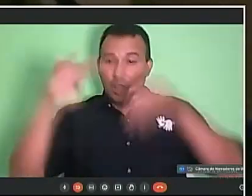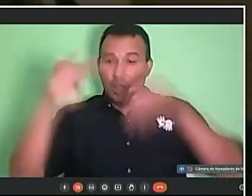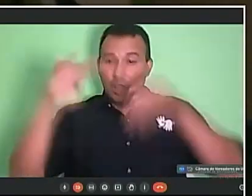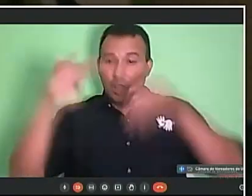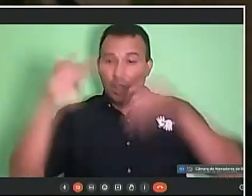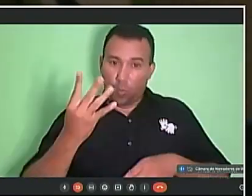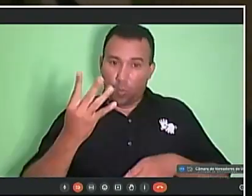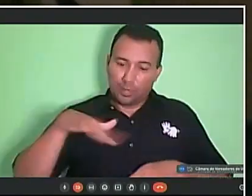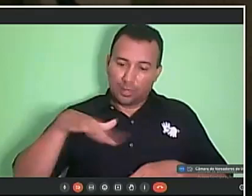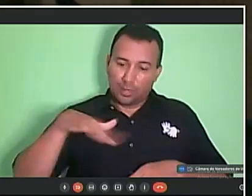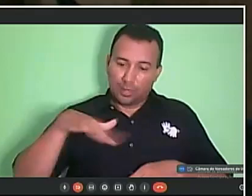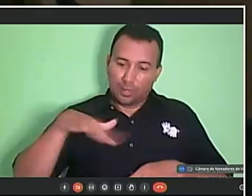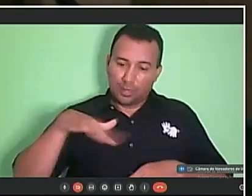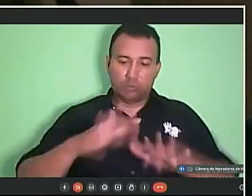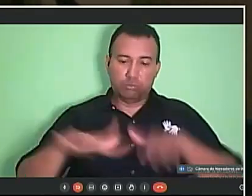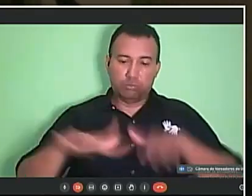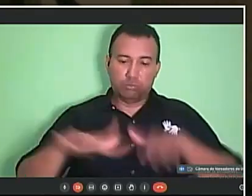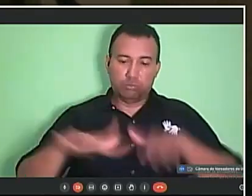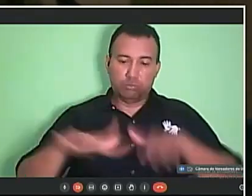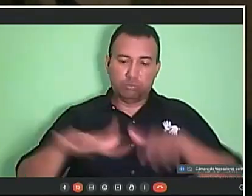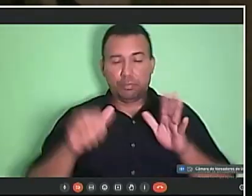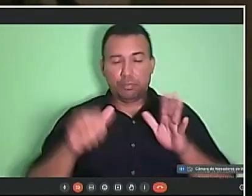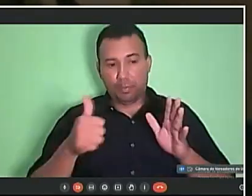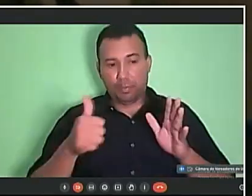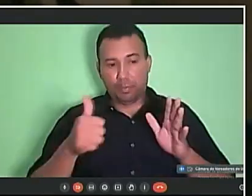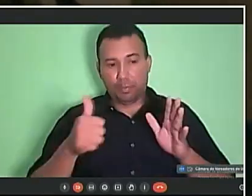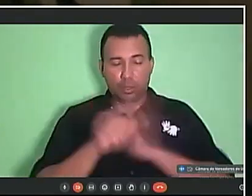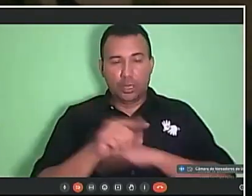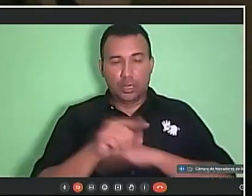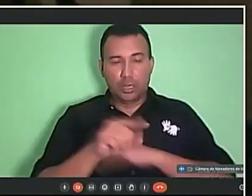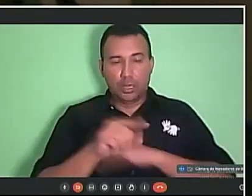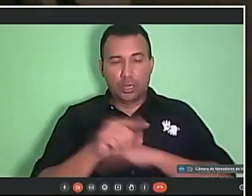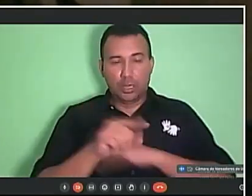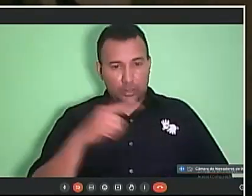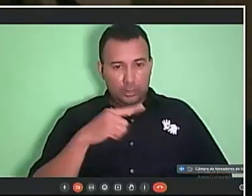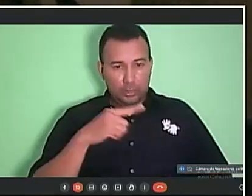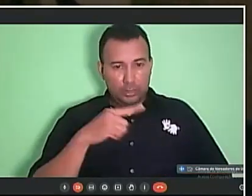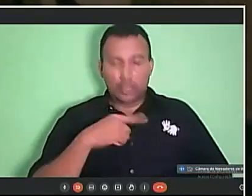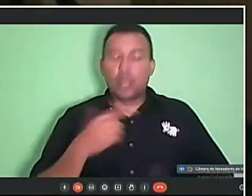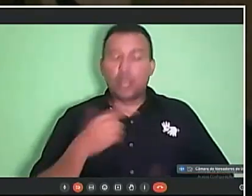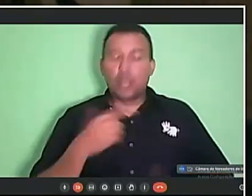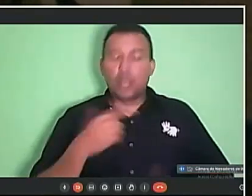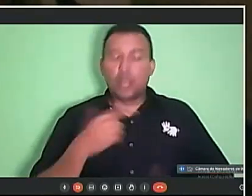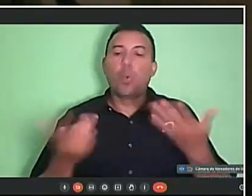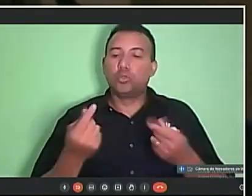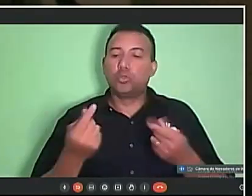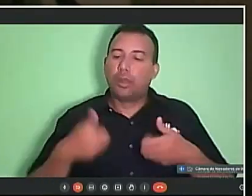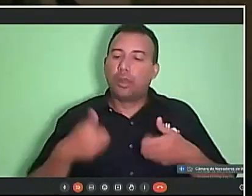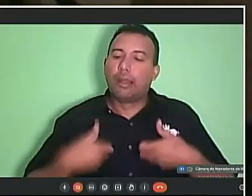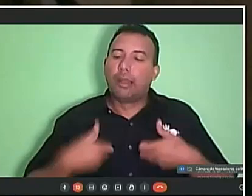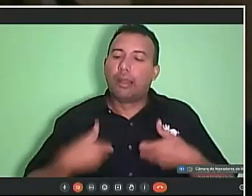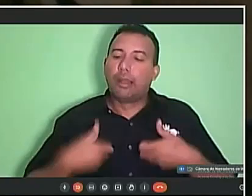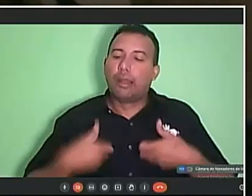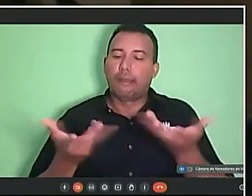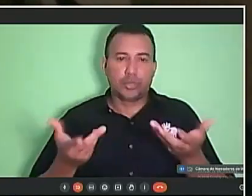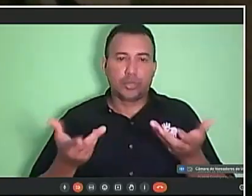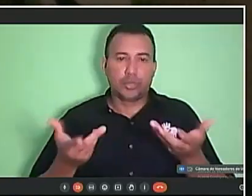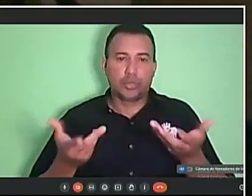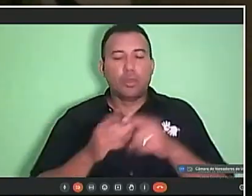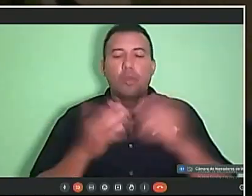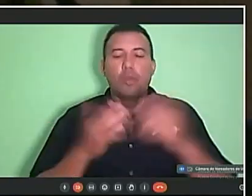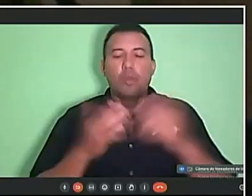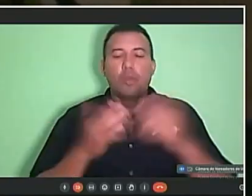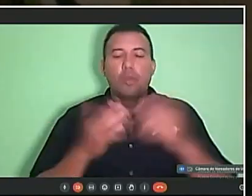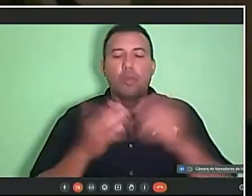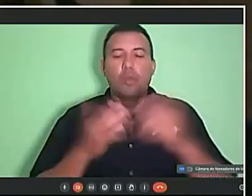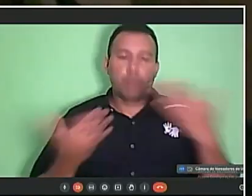Primeira pergunta: temos estimativa do custo dessas obras e um comparativo de eficiência